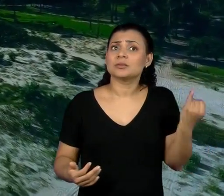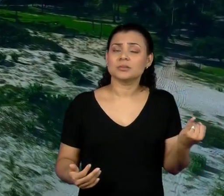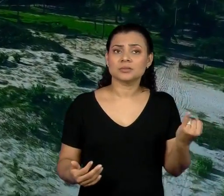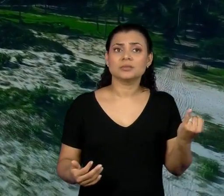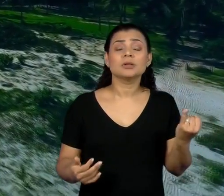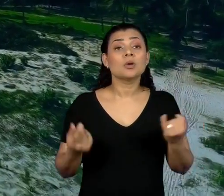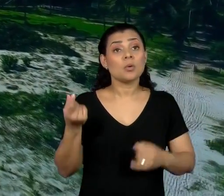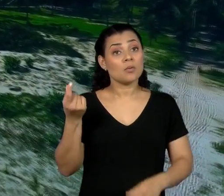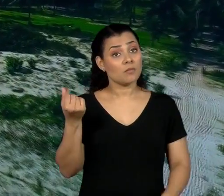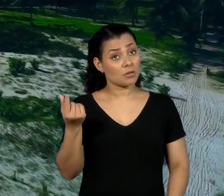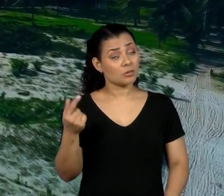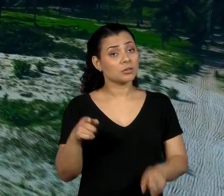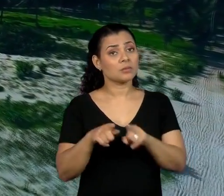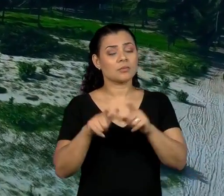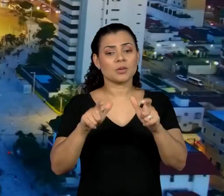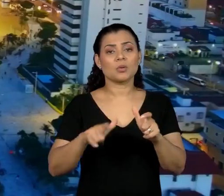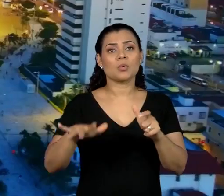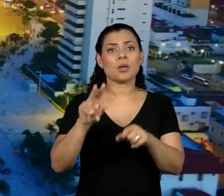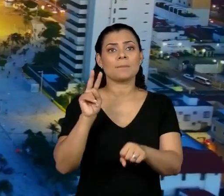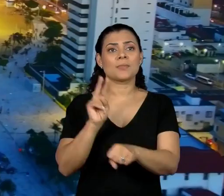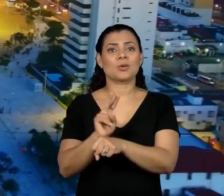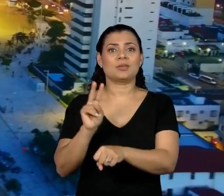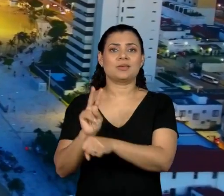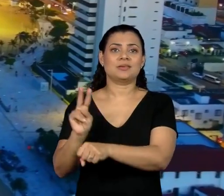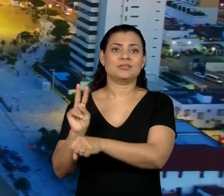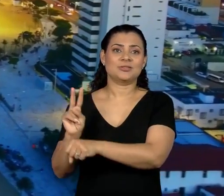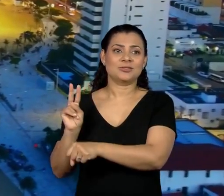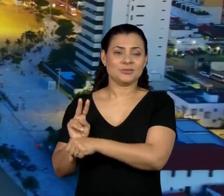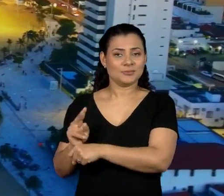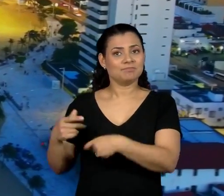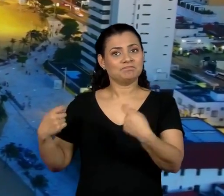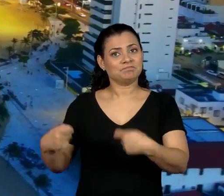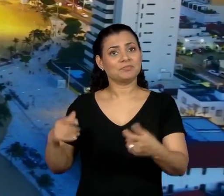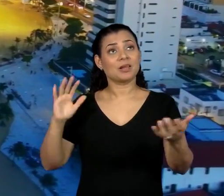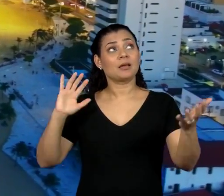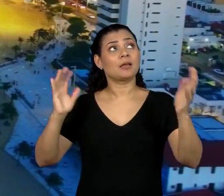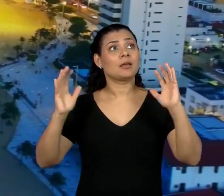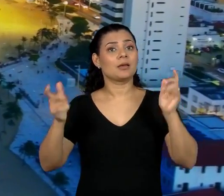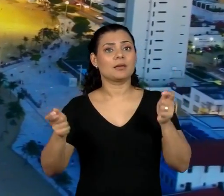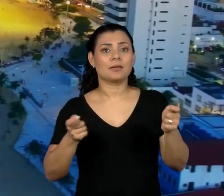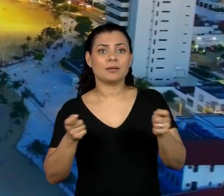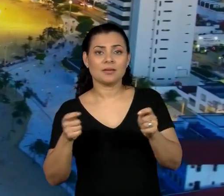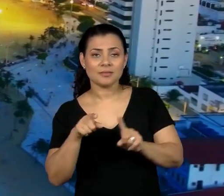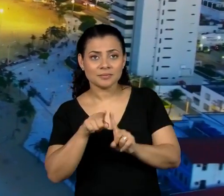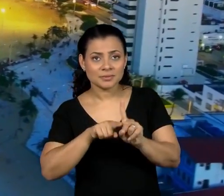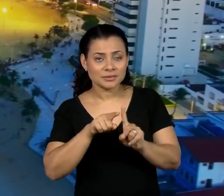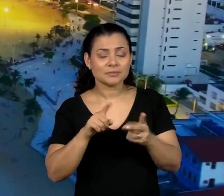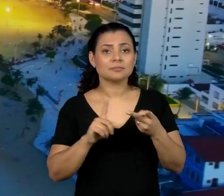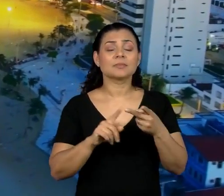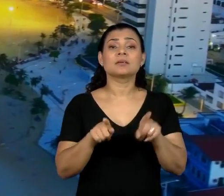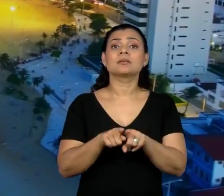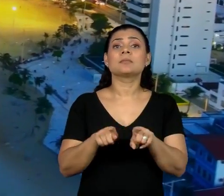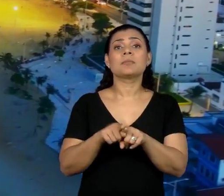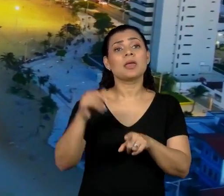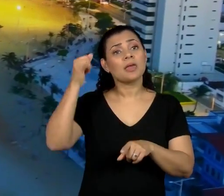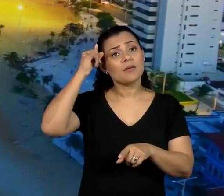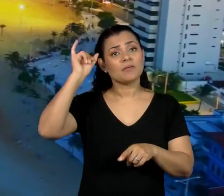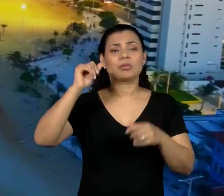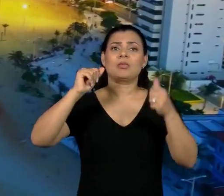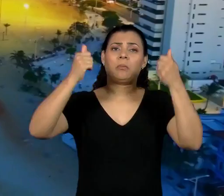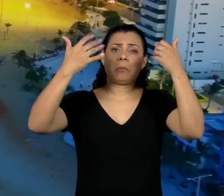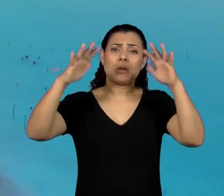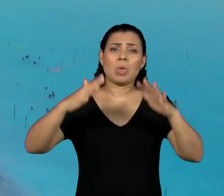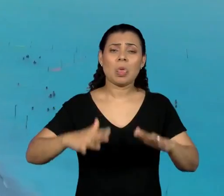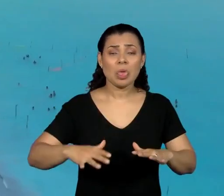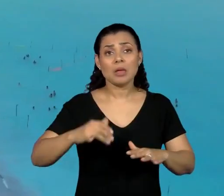não inclui o ambiente bem conservado para regulação climática, para prevenção de desastres na